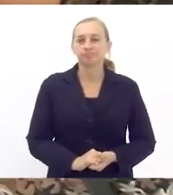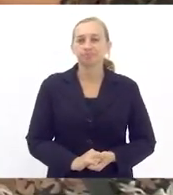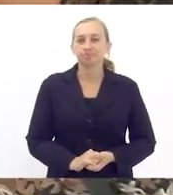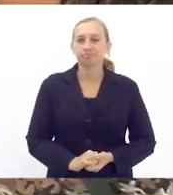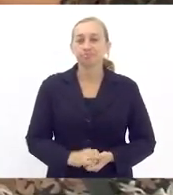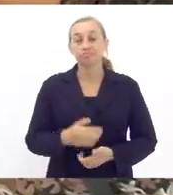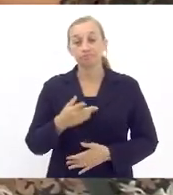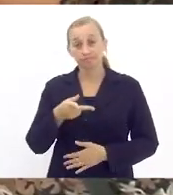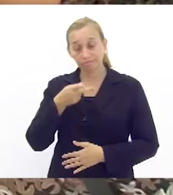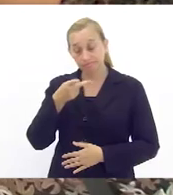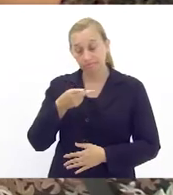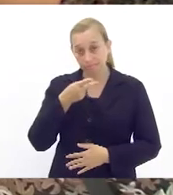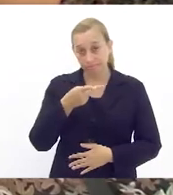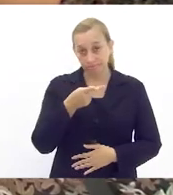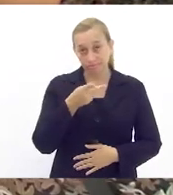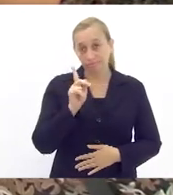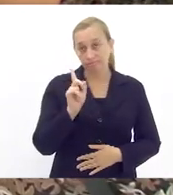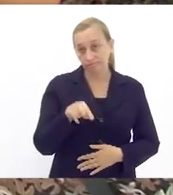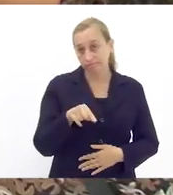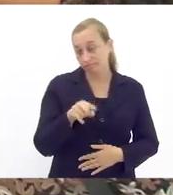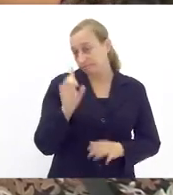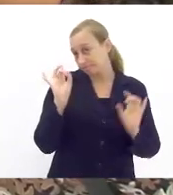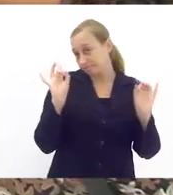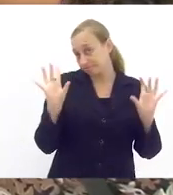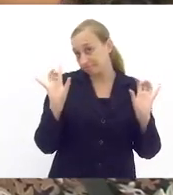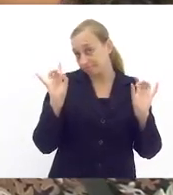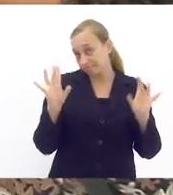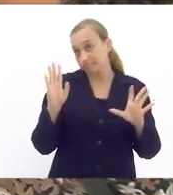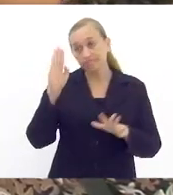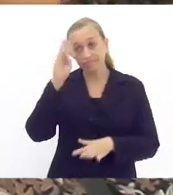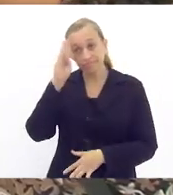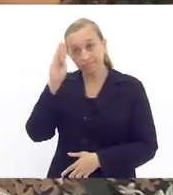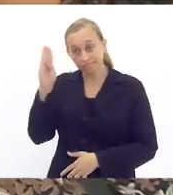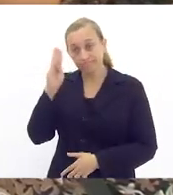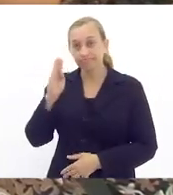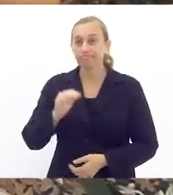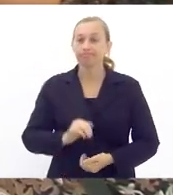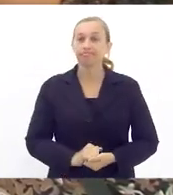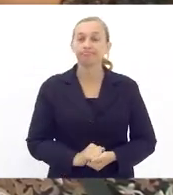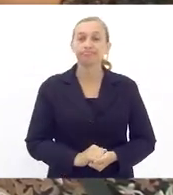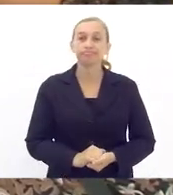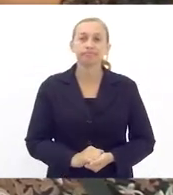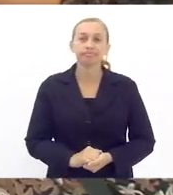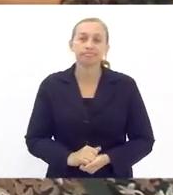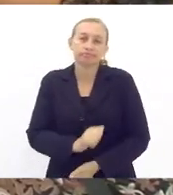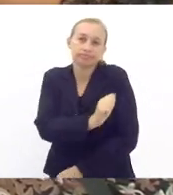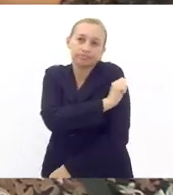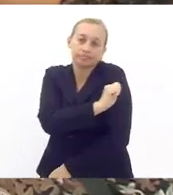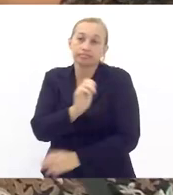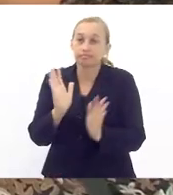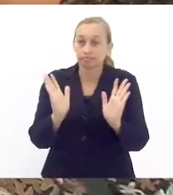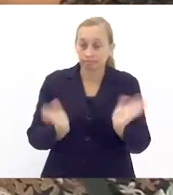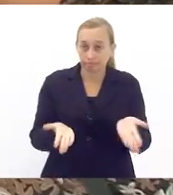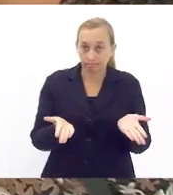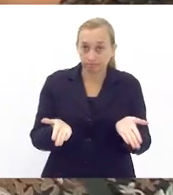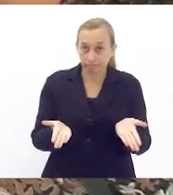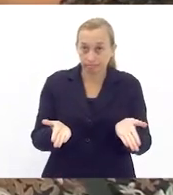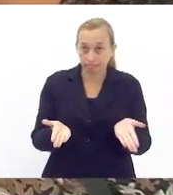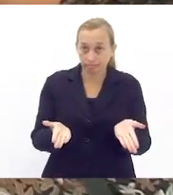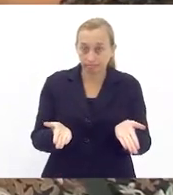a minha fala é em especial e principalmente para o aluno de hoje